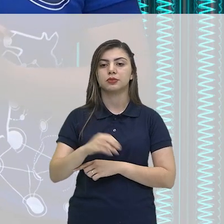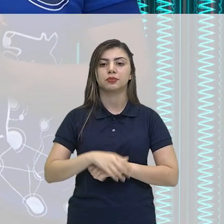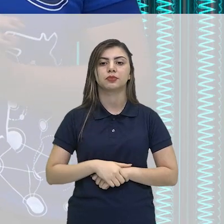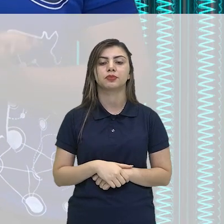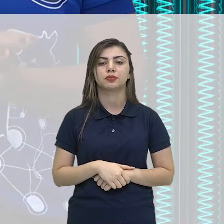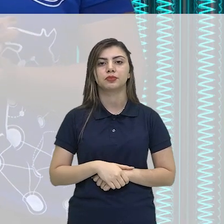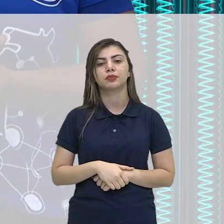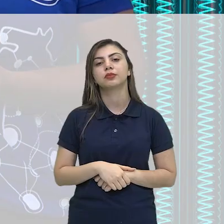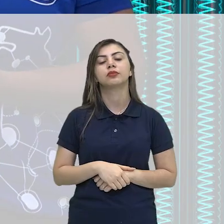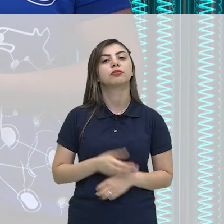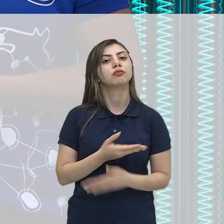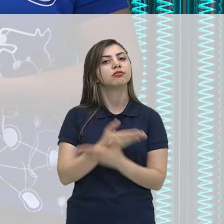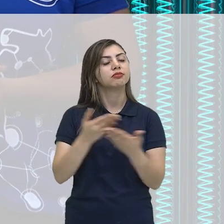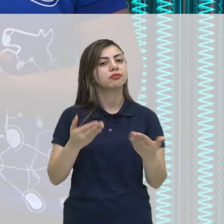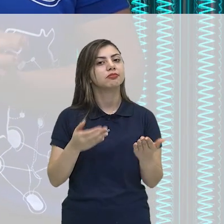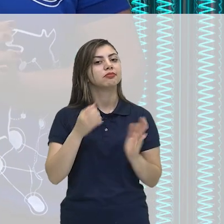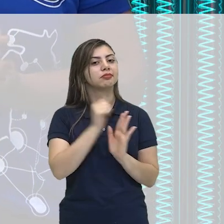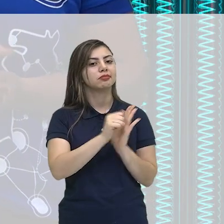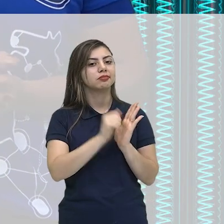até que vocês memorizem